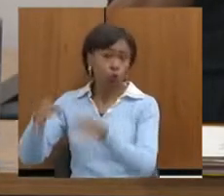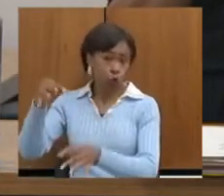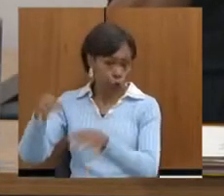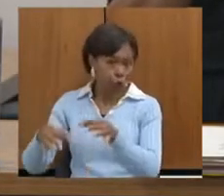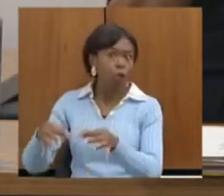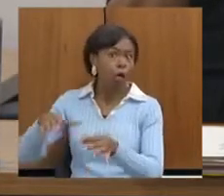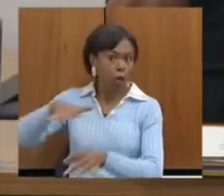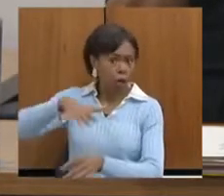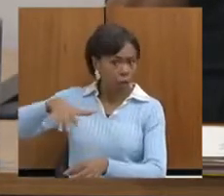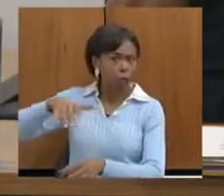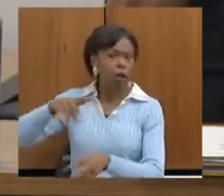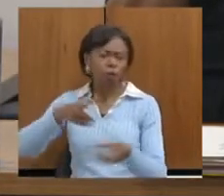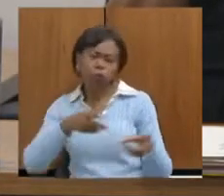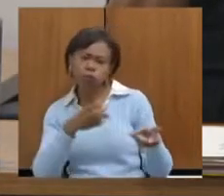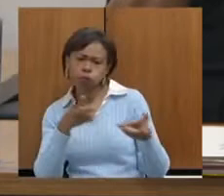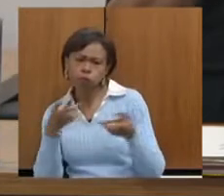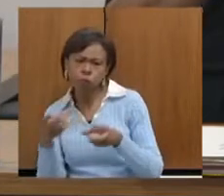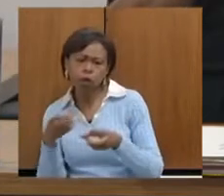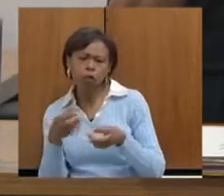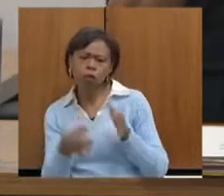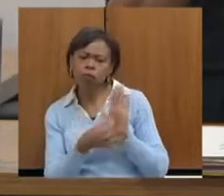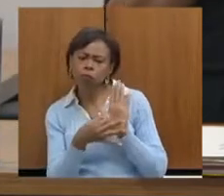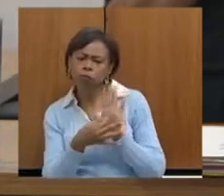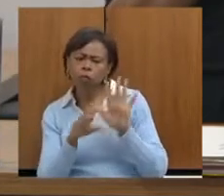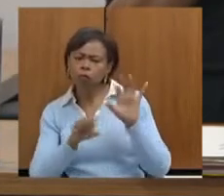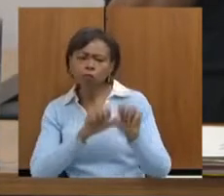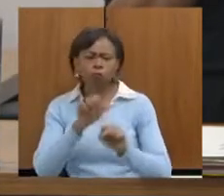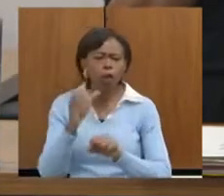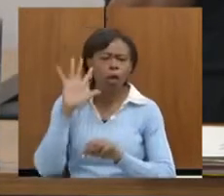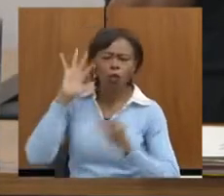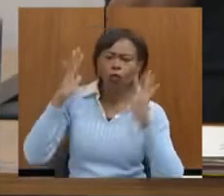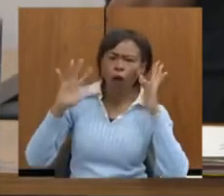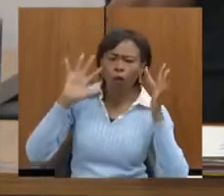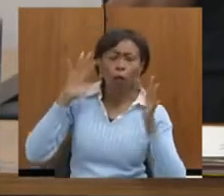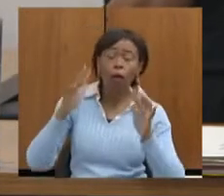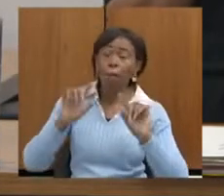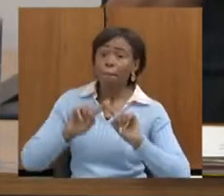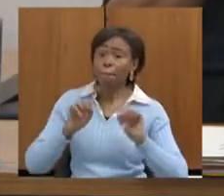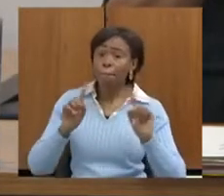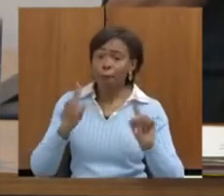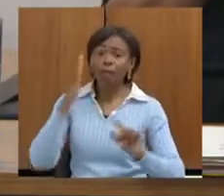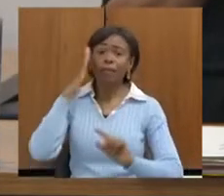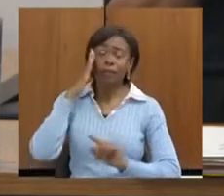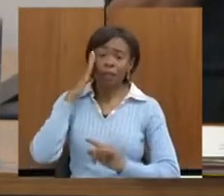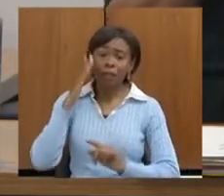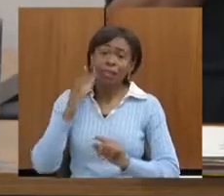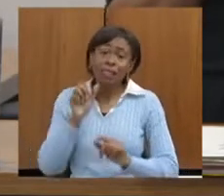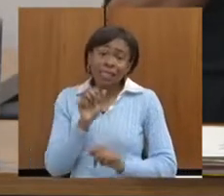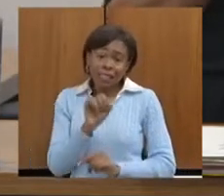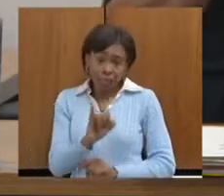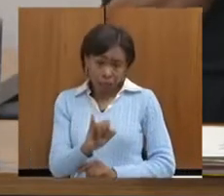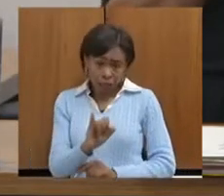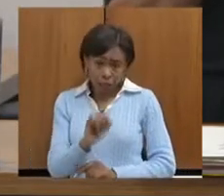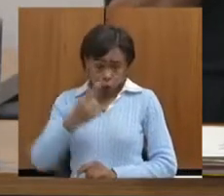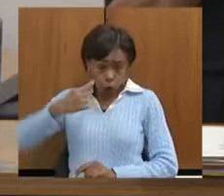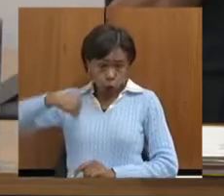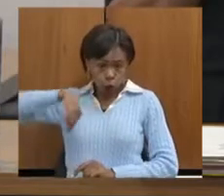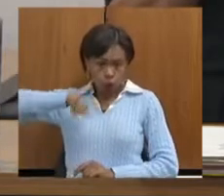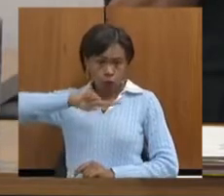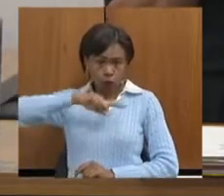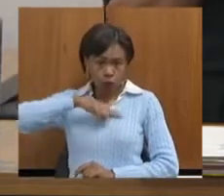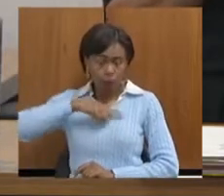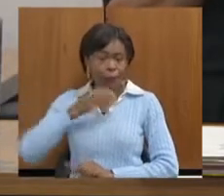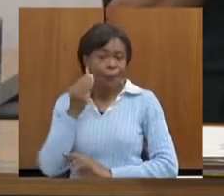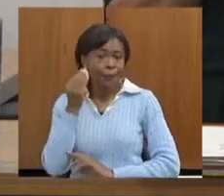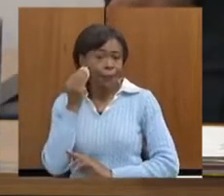atuando ouvindo buscando a fazer alguma coisa mas a gente sabe também que simplesmente a gente